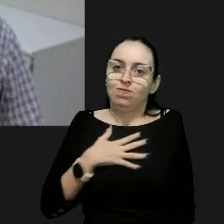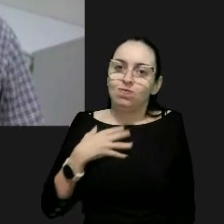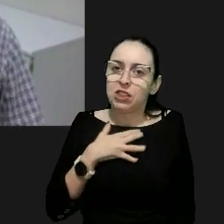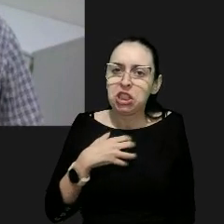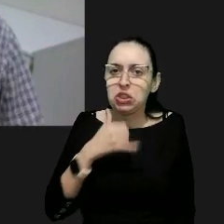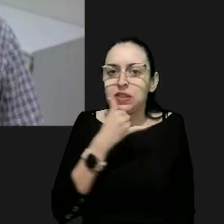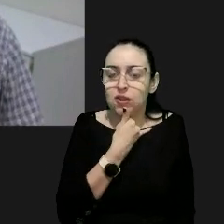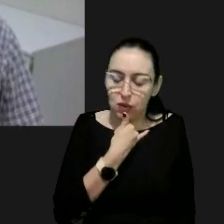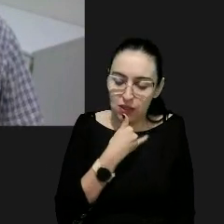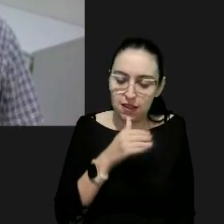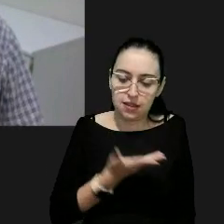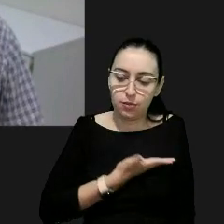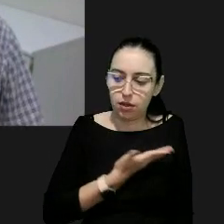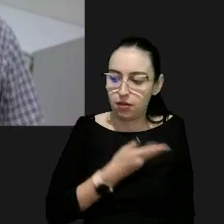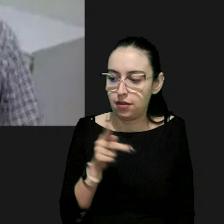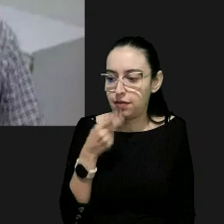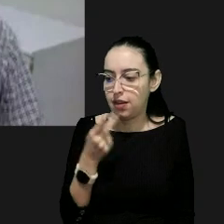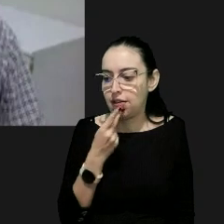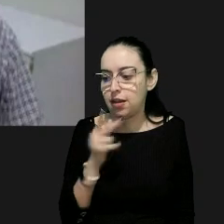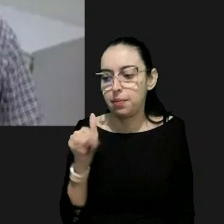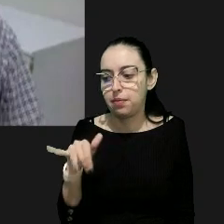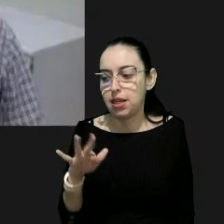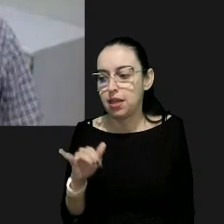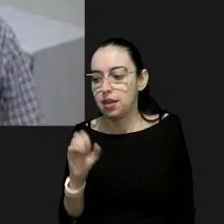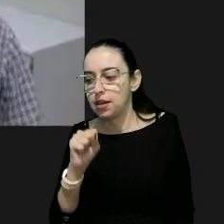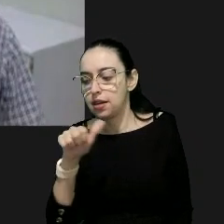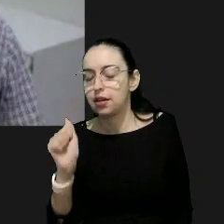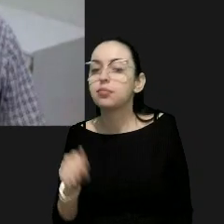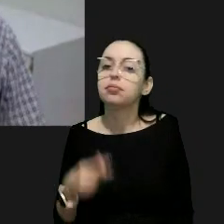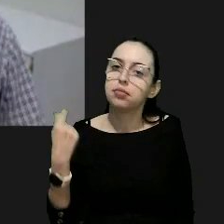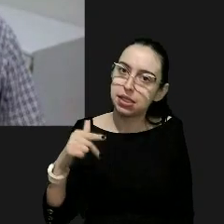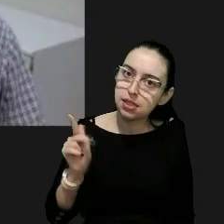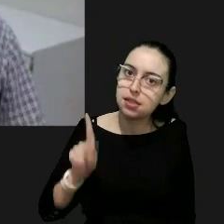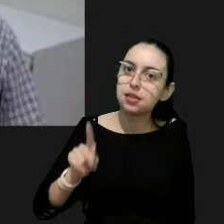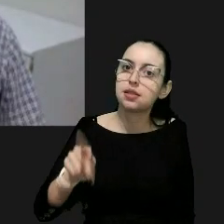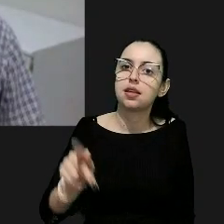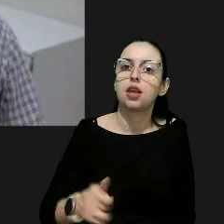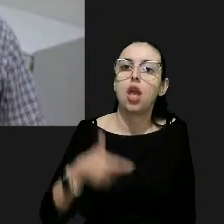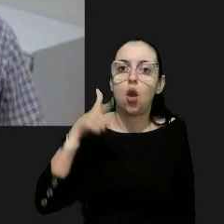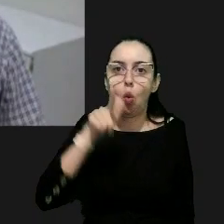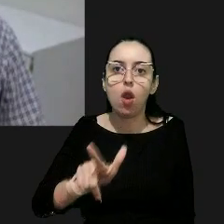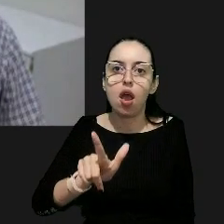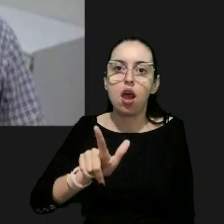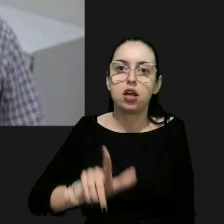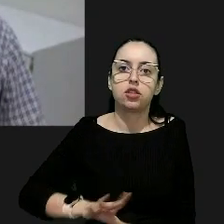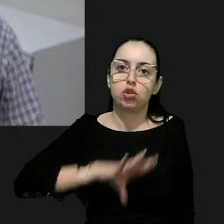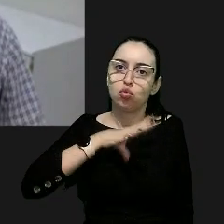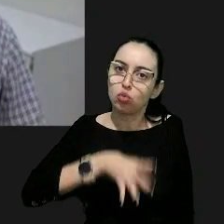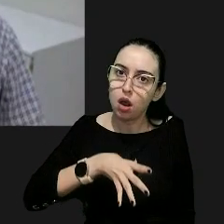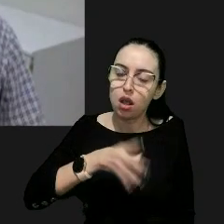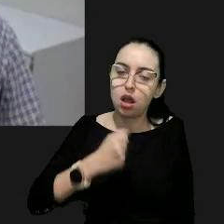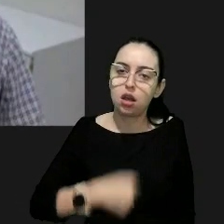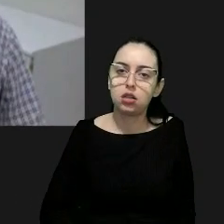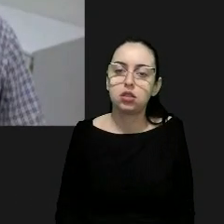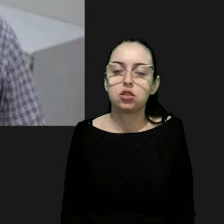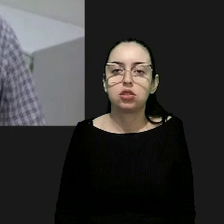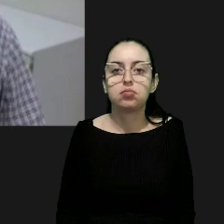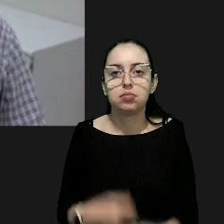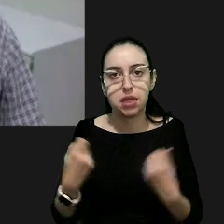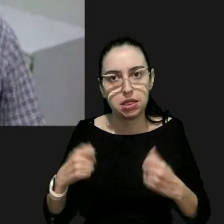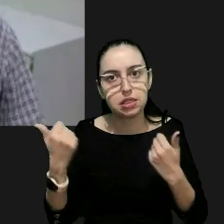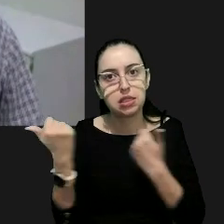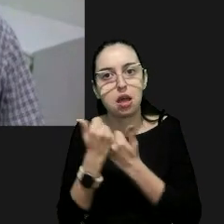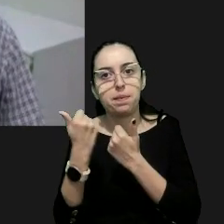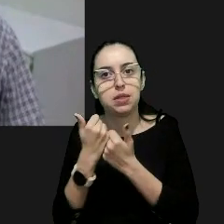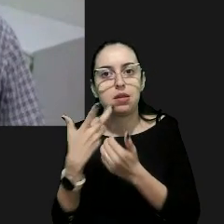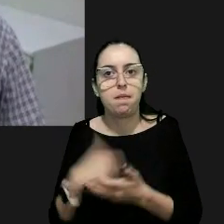Olha, por isso que eu fico deprimida. Aí meus amigos falam, não, Miriam, continua, tem que ter coragem, continua. Nós temos que